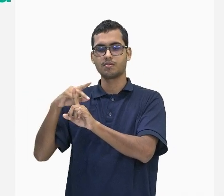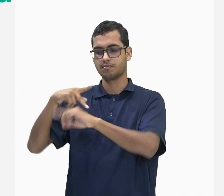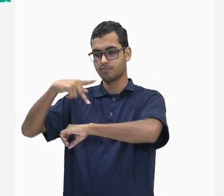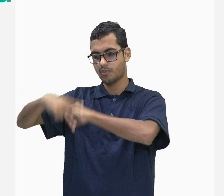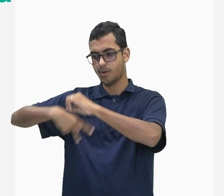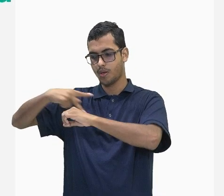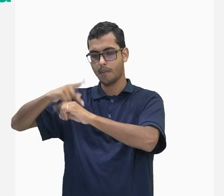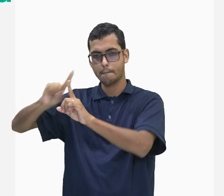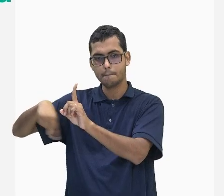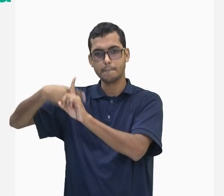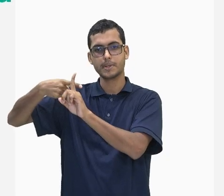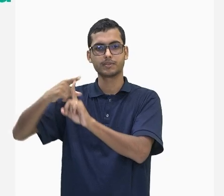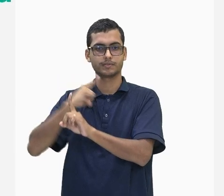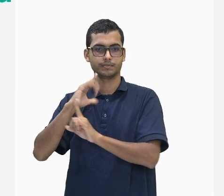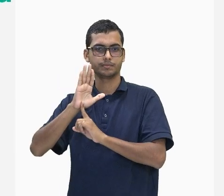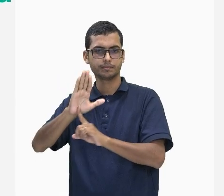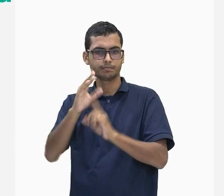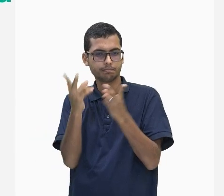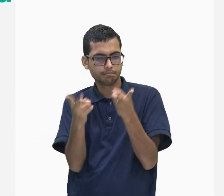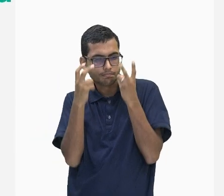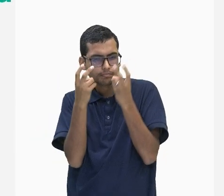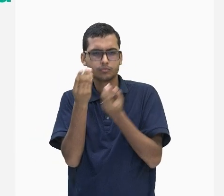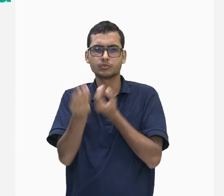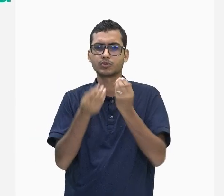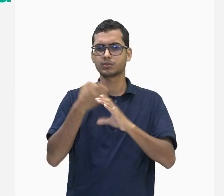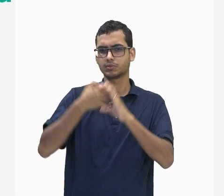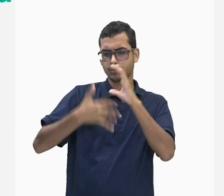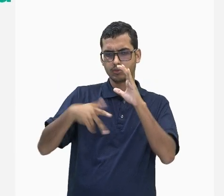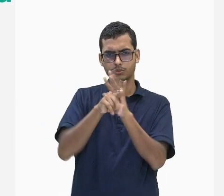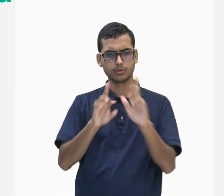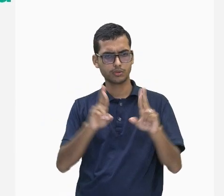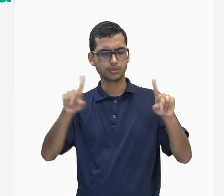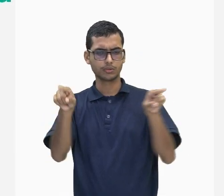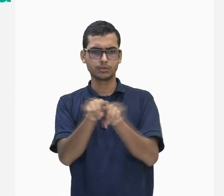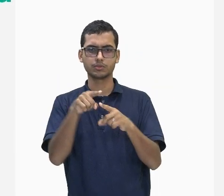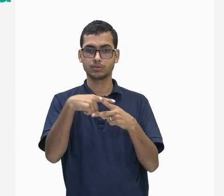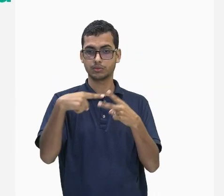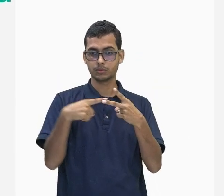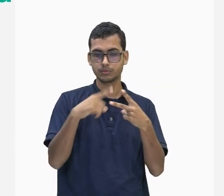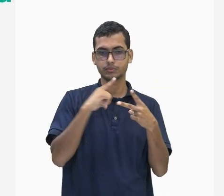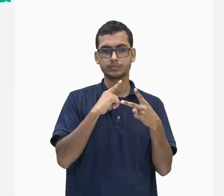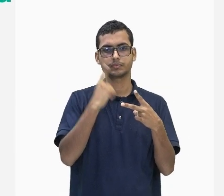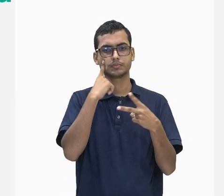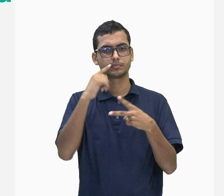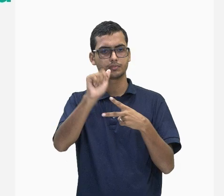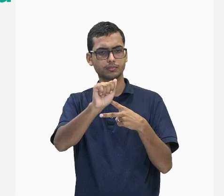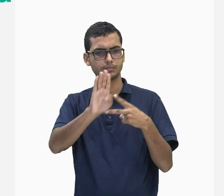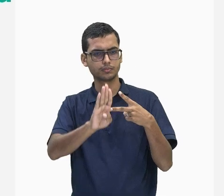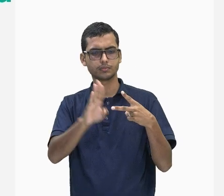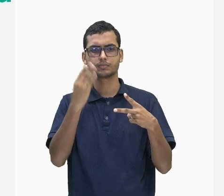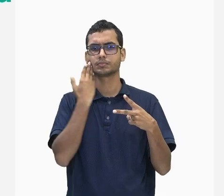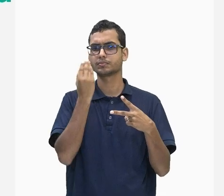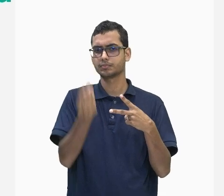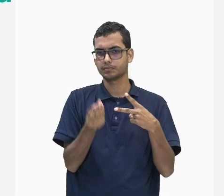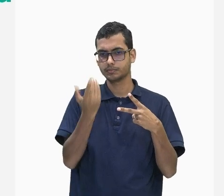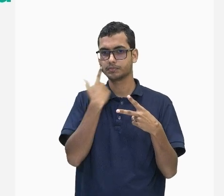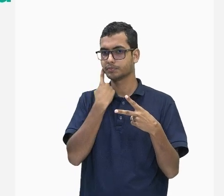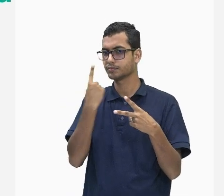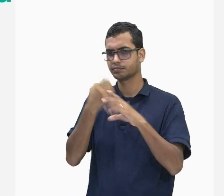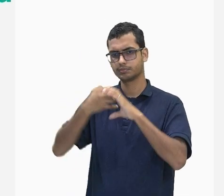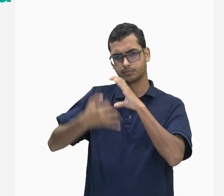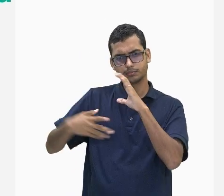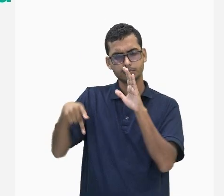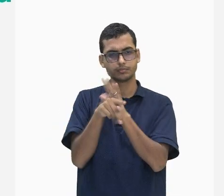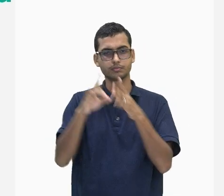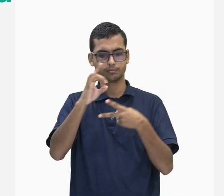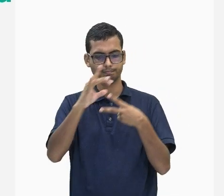direção, teria carga negativa. E ele fez a diferenciação aí entre as partículas alfas e beta. Então,